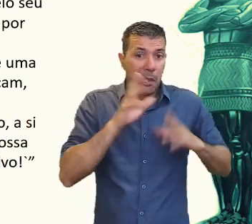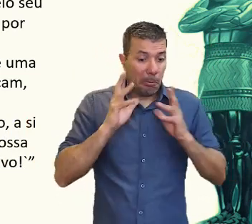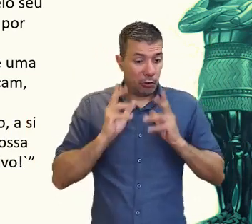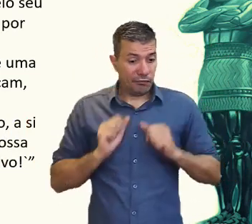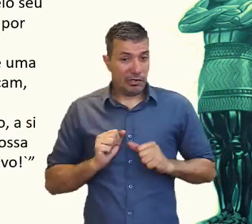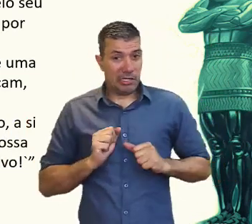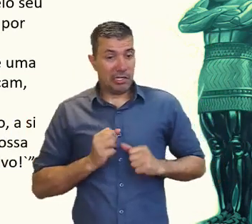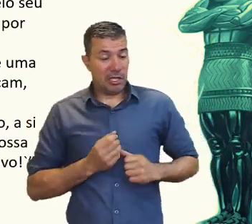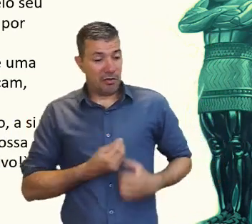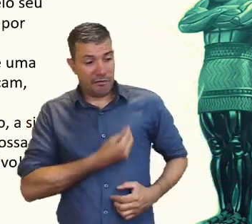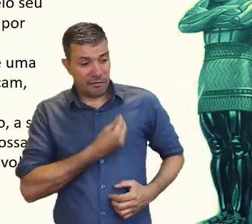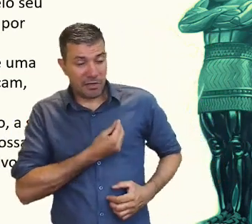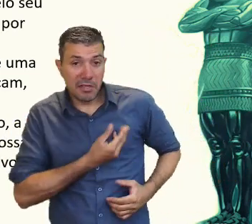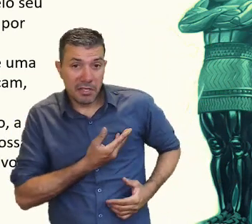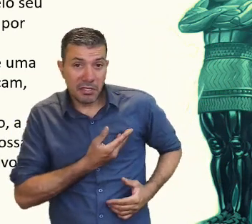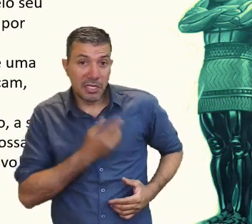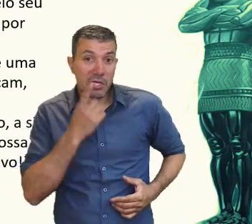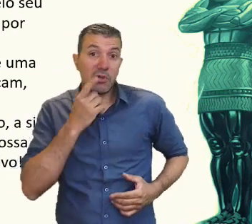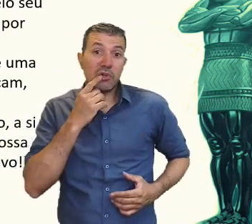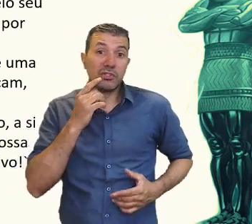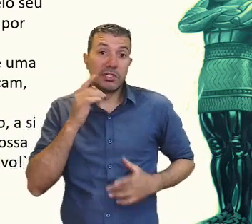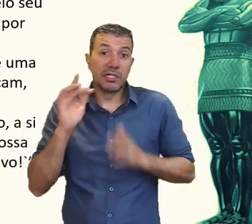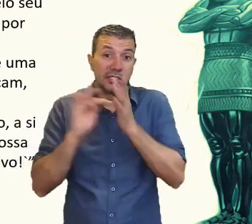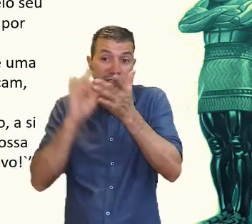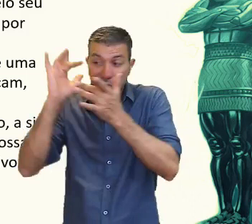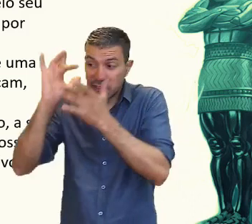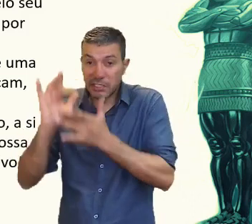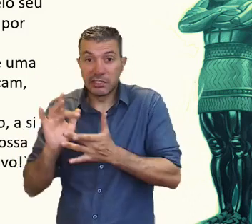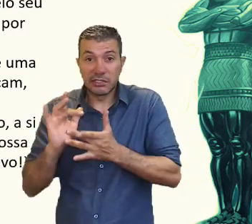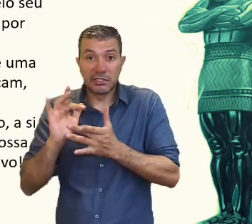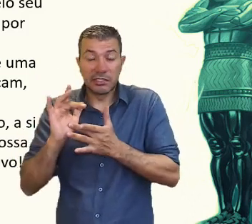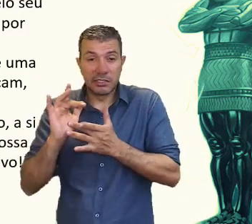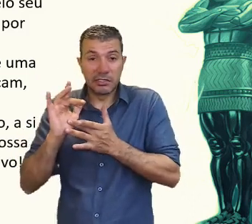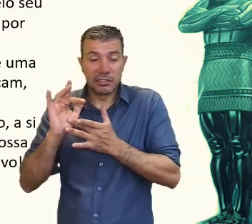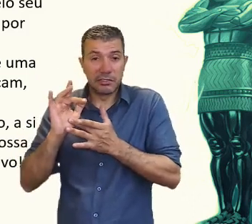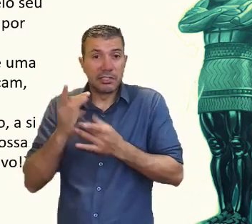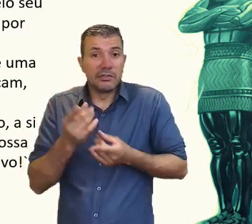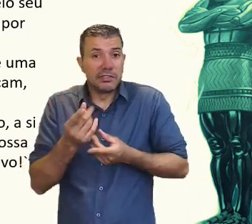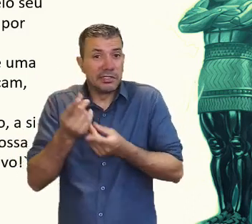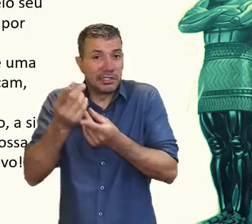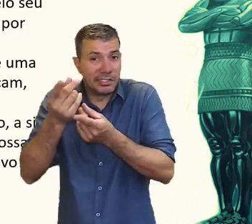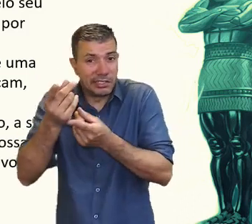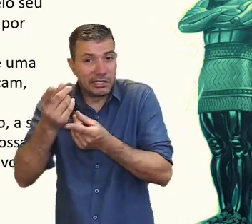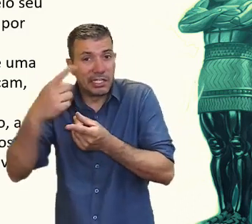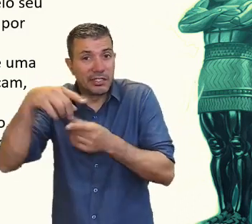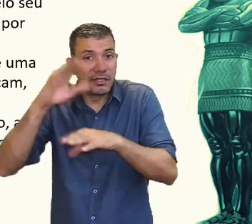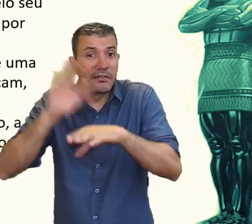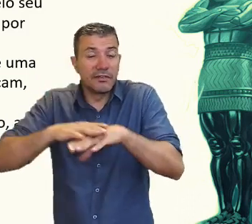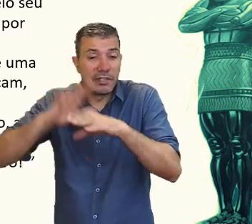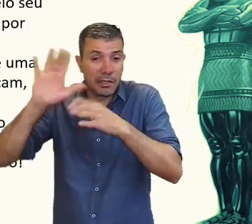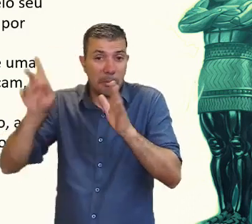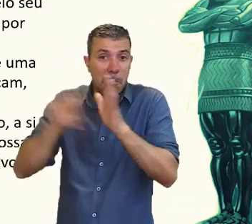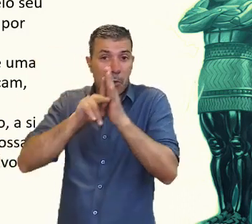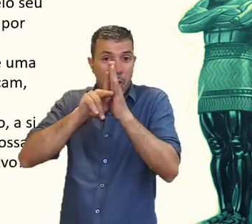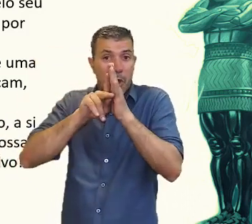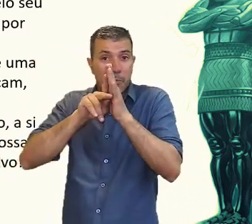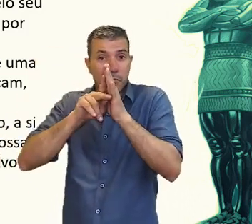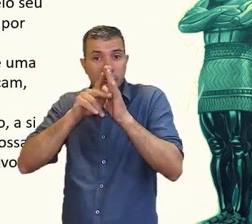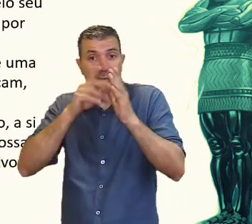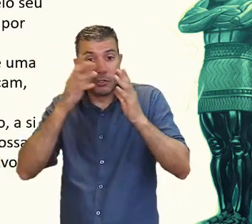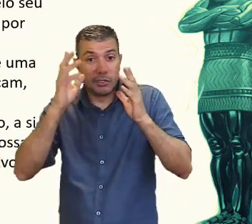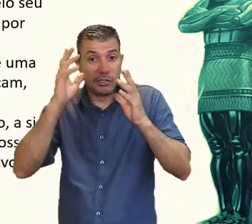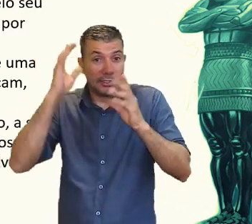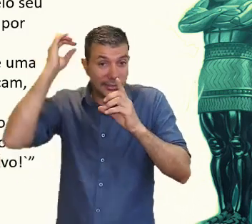carne, quanto mais o sangue de Cristo, que pelo Espírito Eterno se ofereceu a si mesmo, imaculado